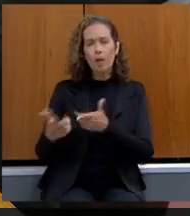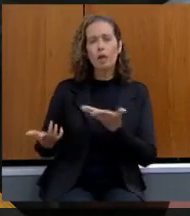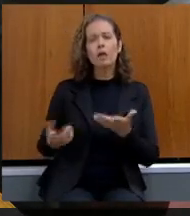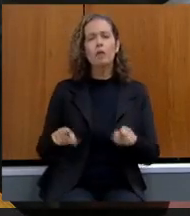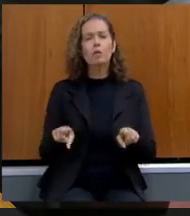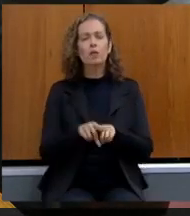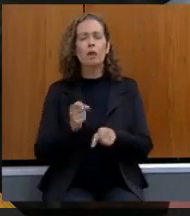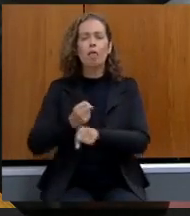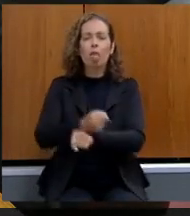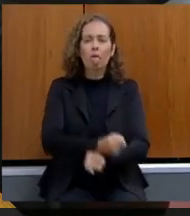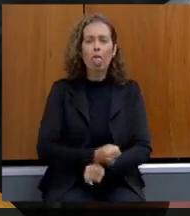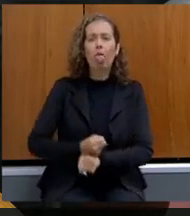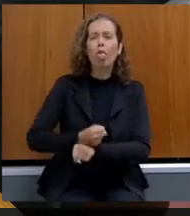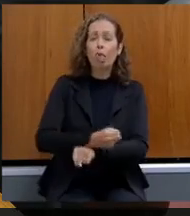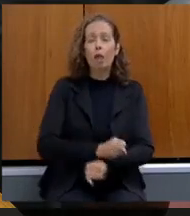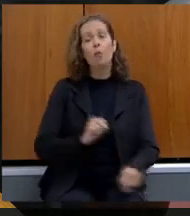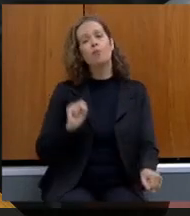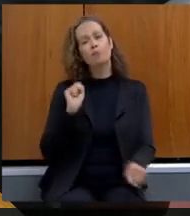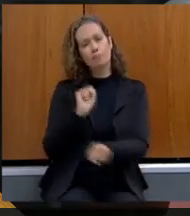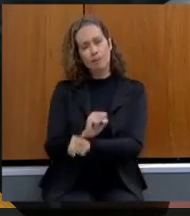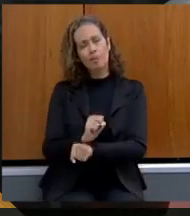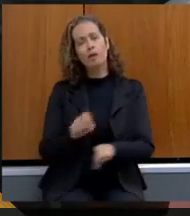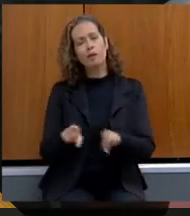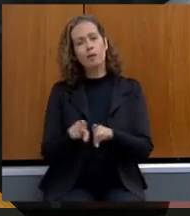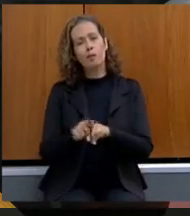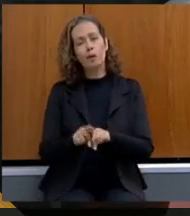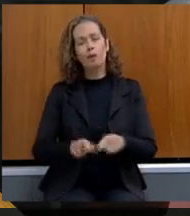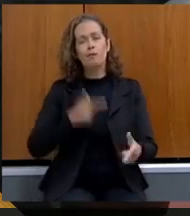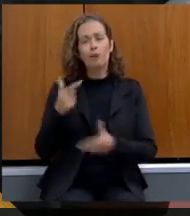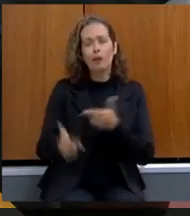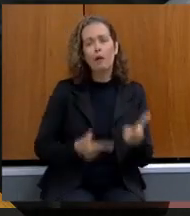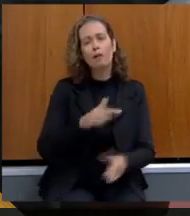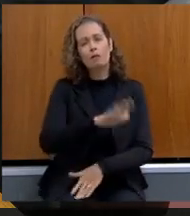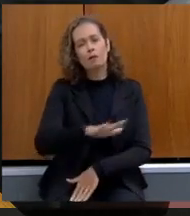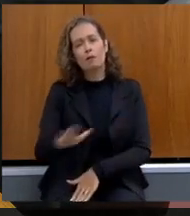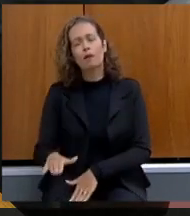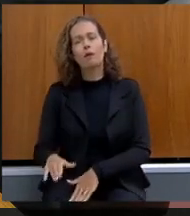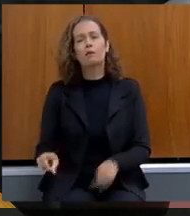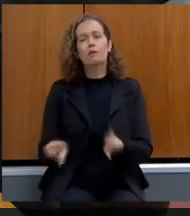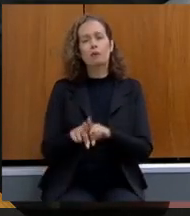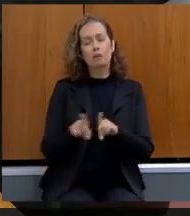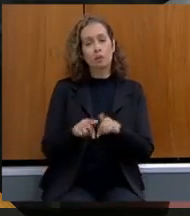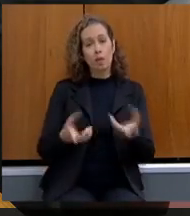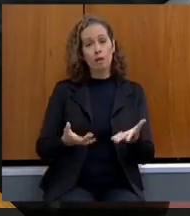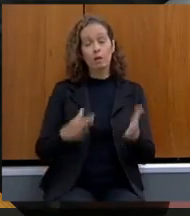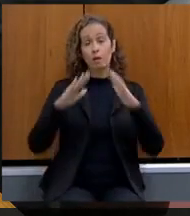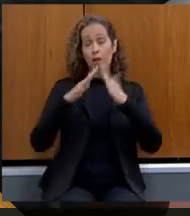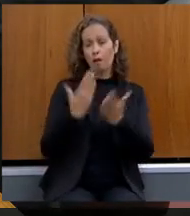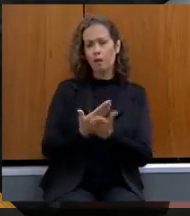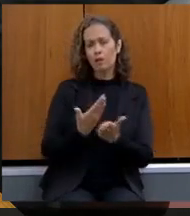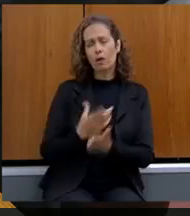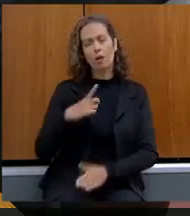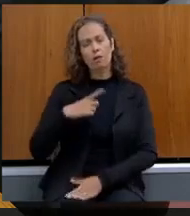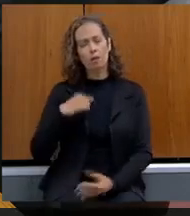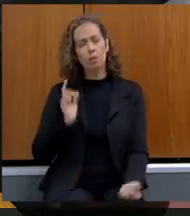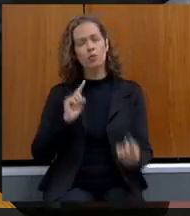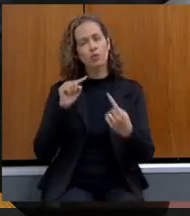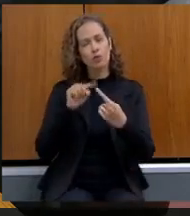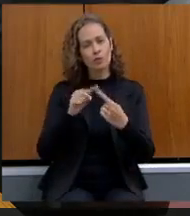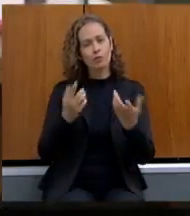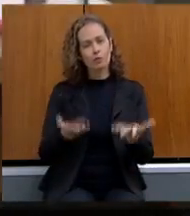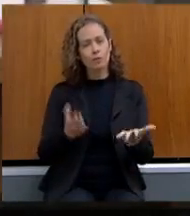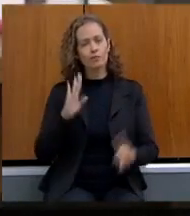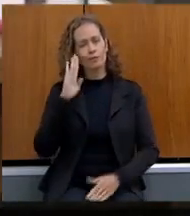escravidão também possam ser combatidos para que o trabalho infantil possa ser combatido a escola tem um assunto tão fundamental então